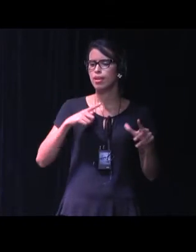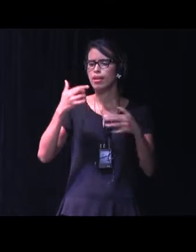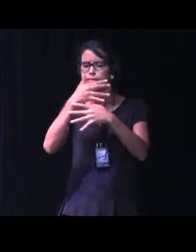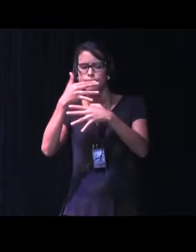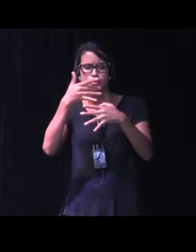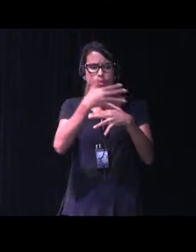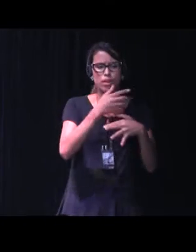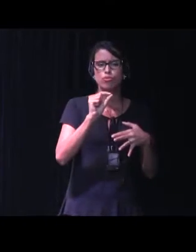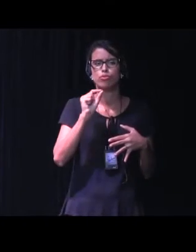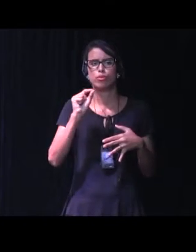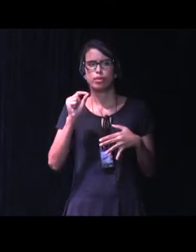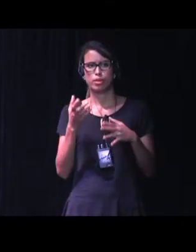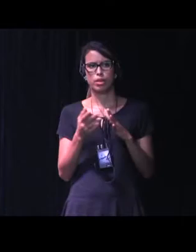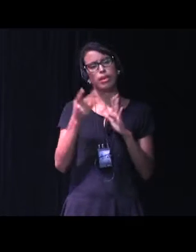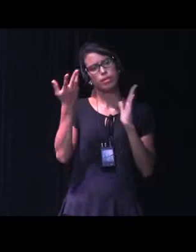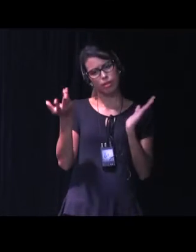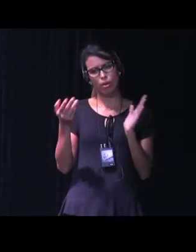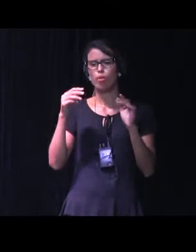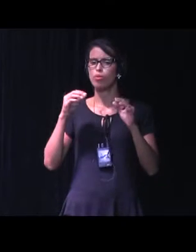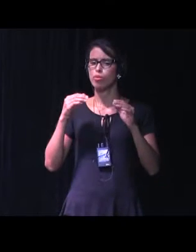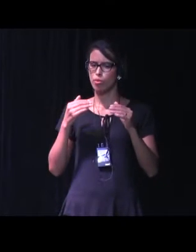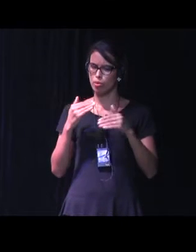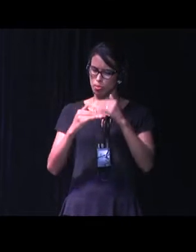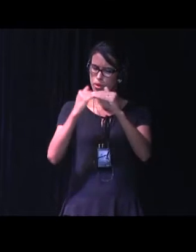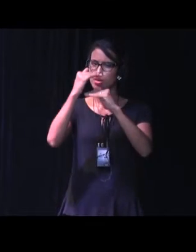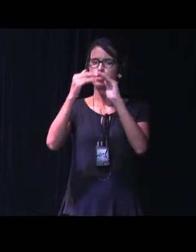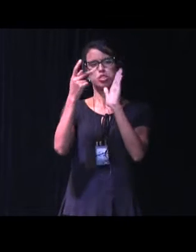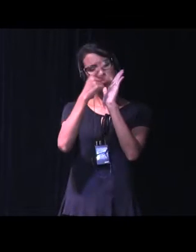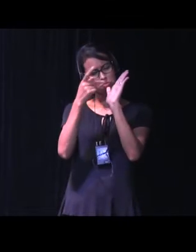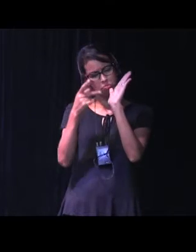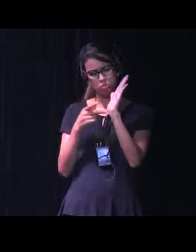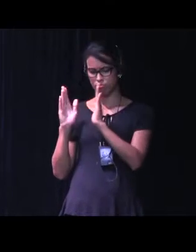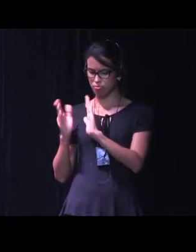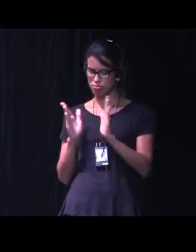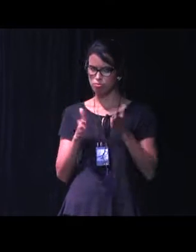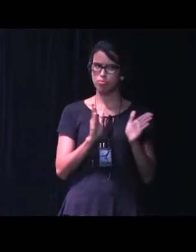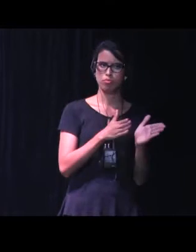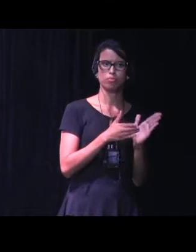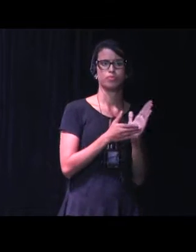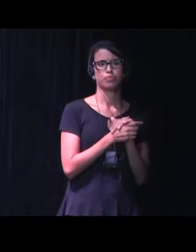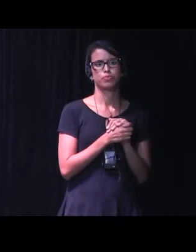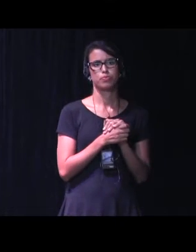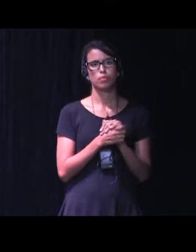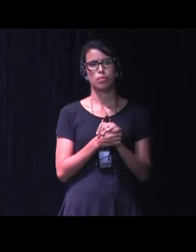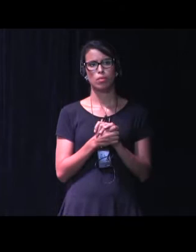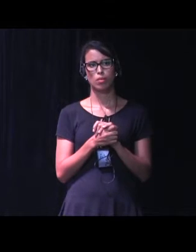cidade num plano de desenvolvimento estratégico